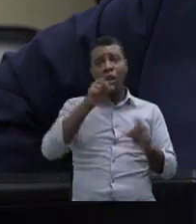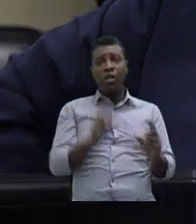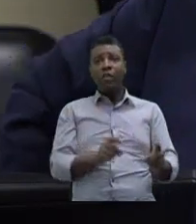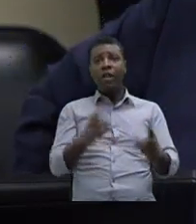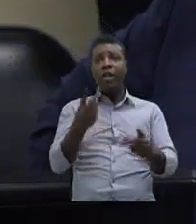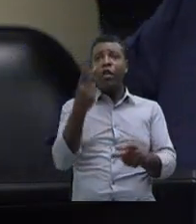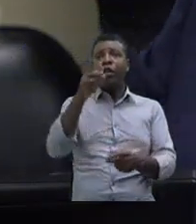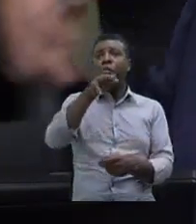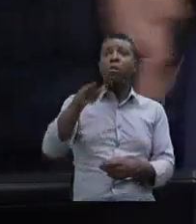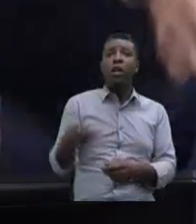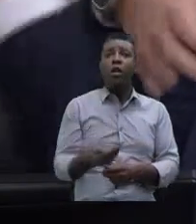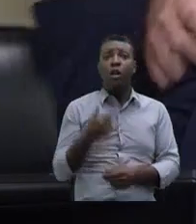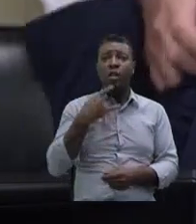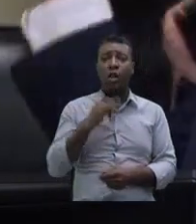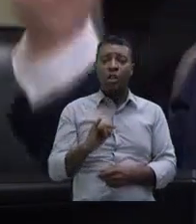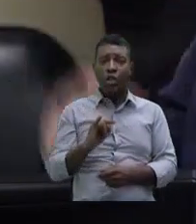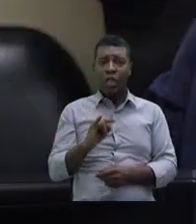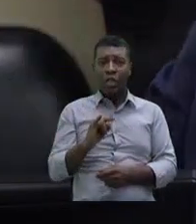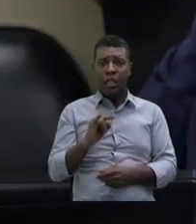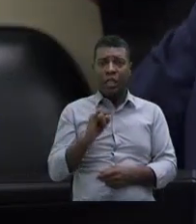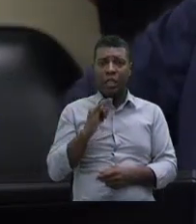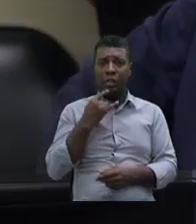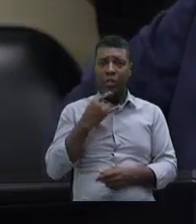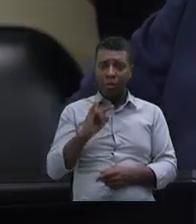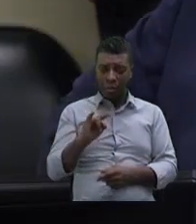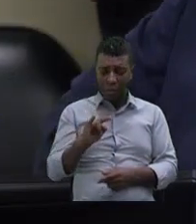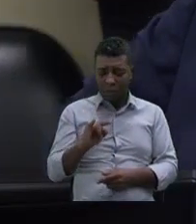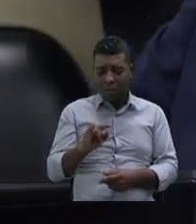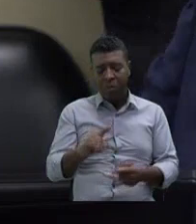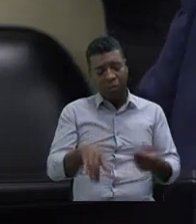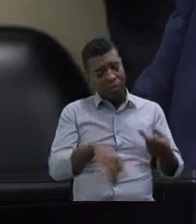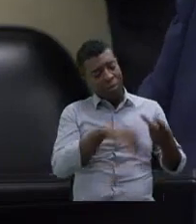de cachaça. E o senhor falou